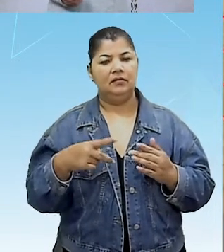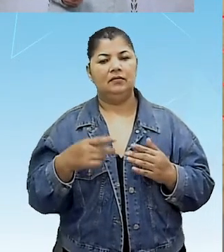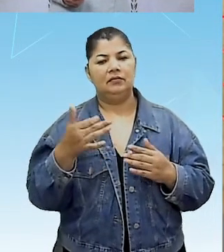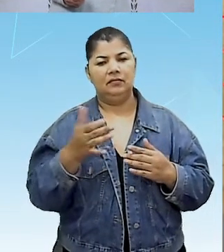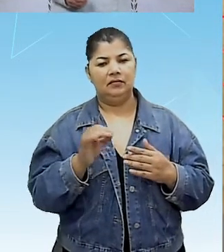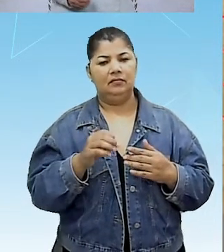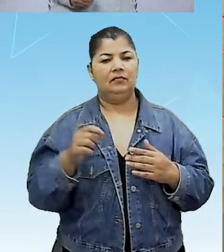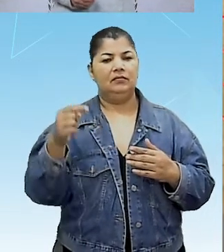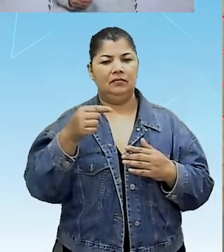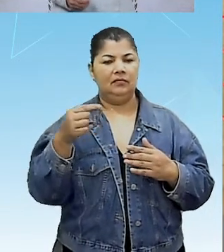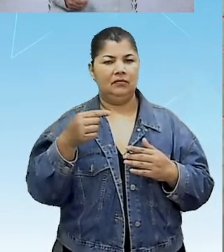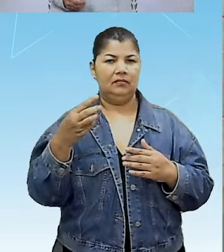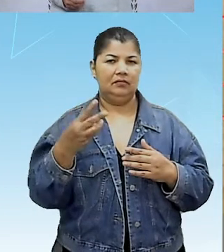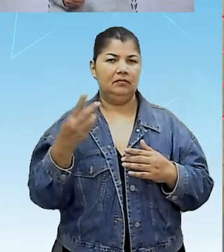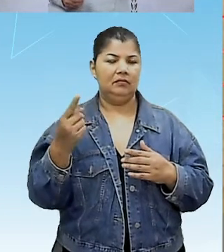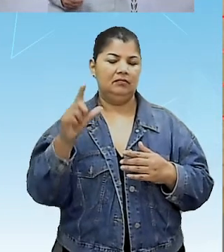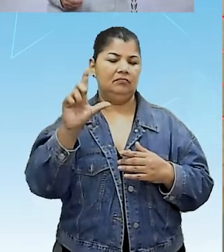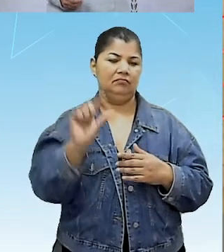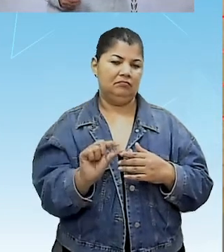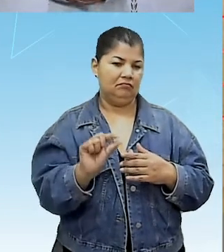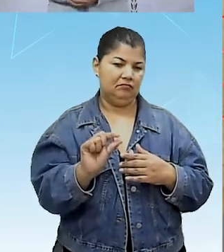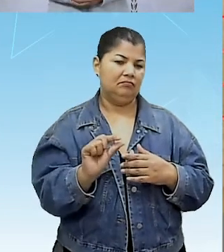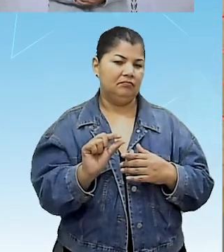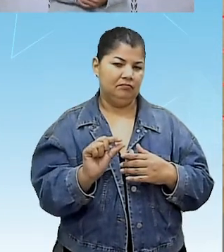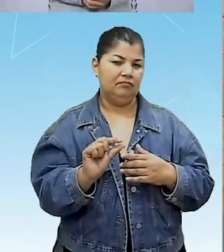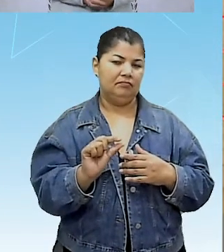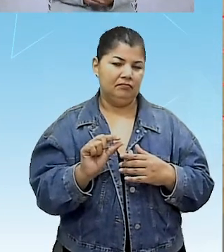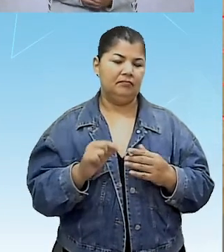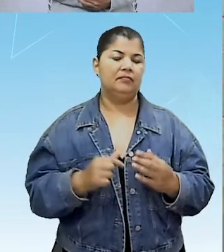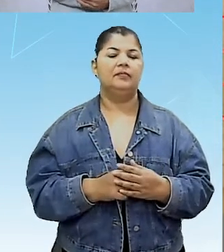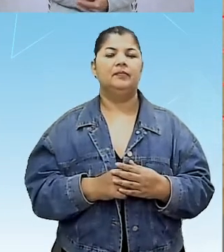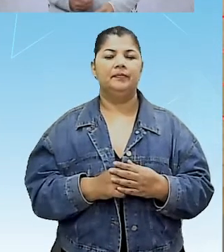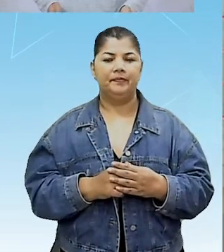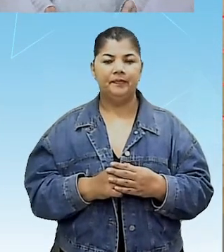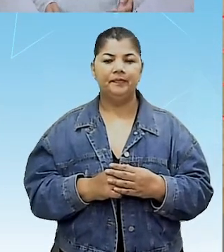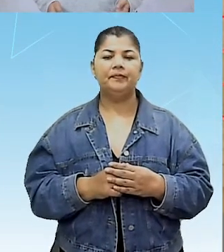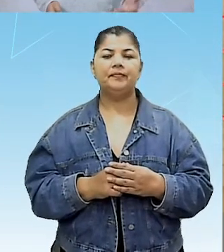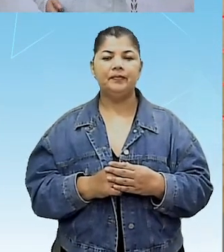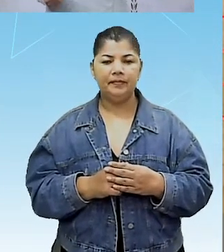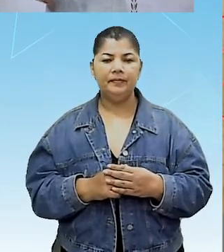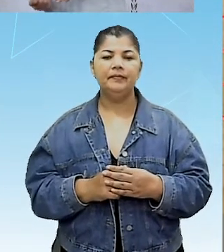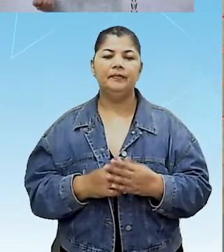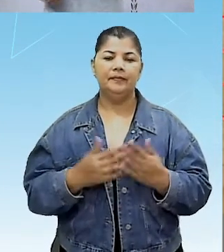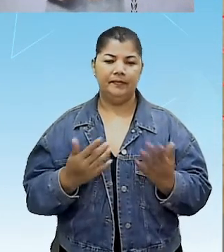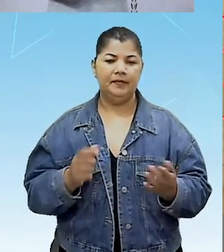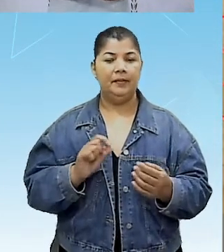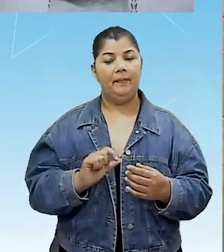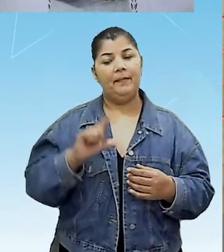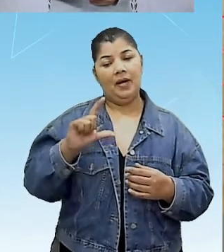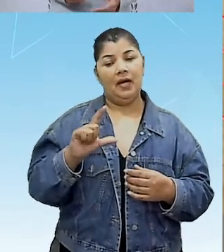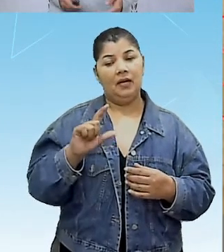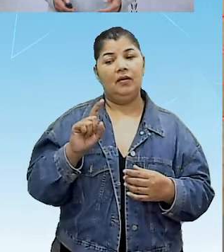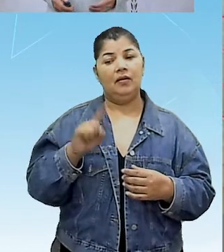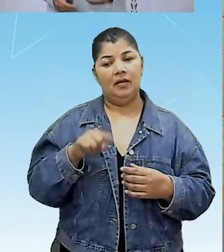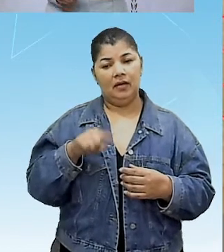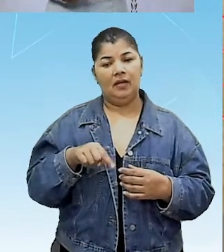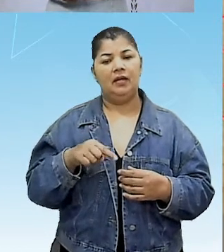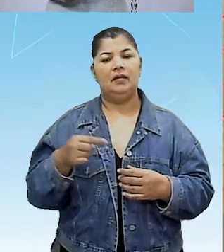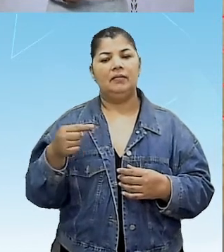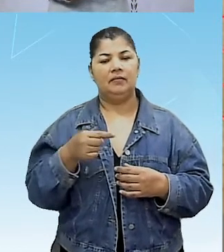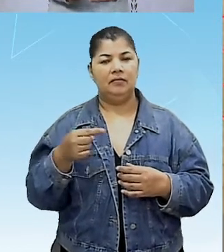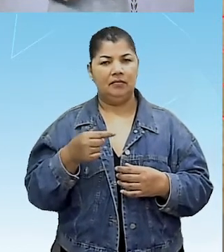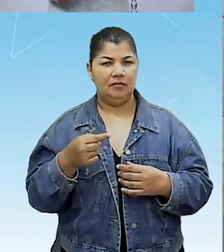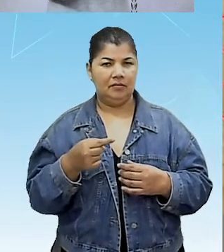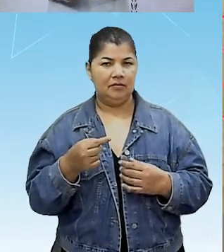elevado a menos 31. 9,11 vezes 10 elevado a menos 31, tá bom? E o maior entre os dois, né,